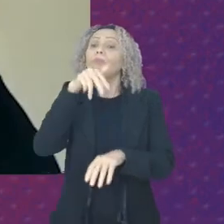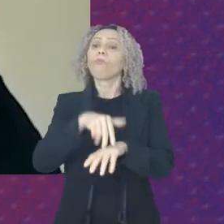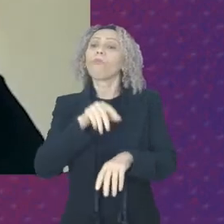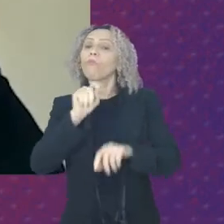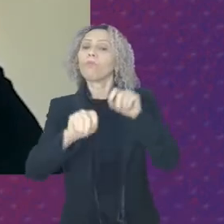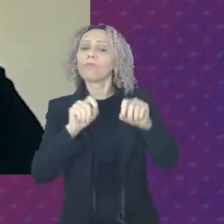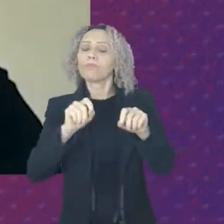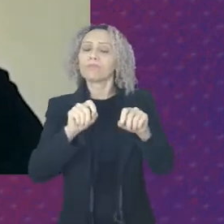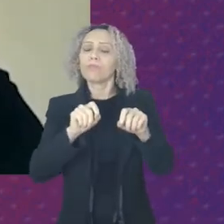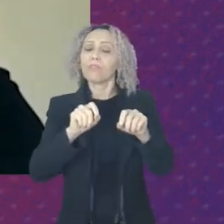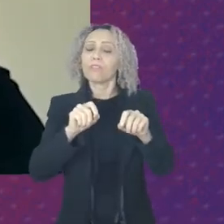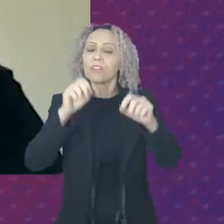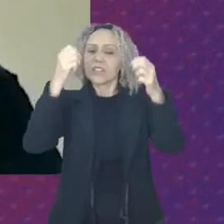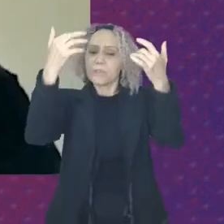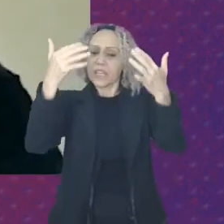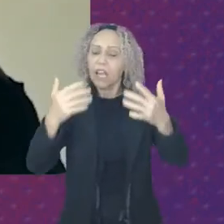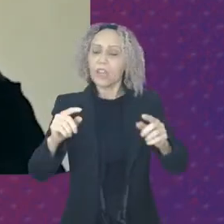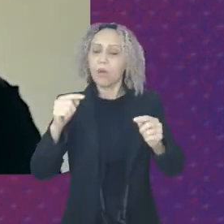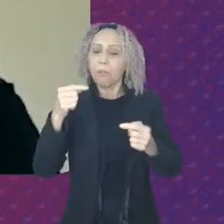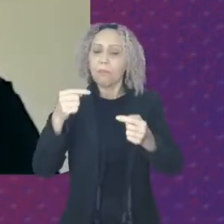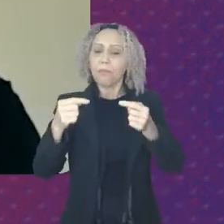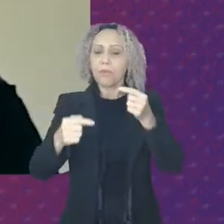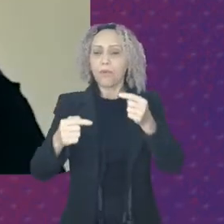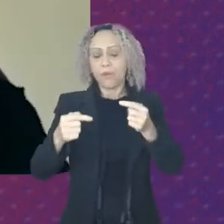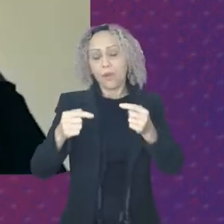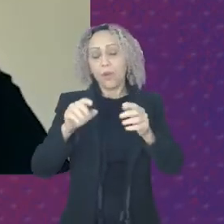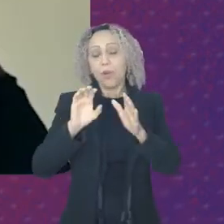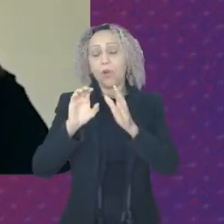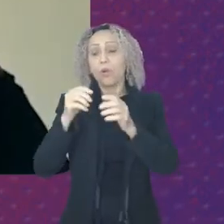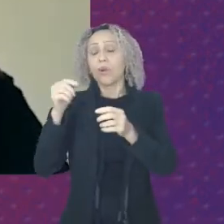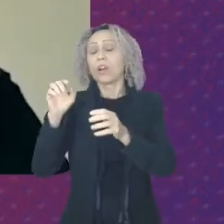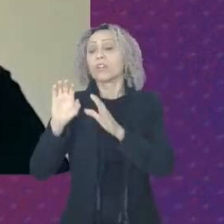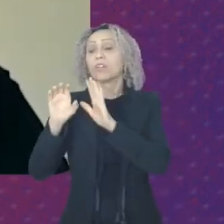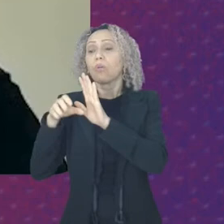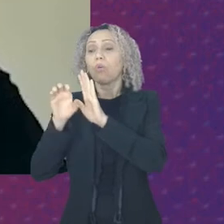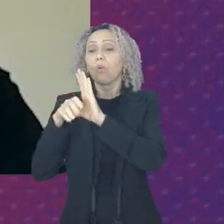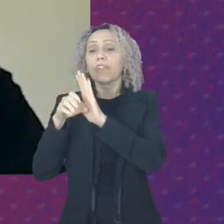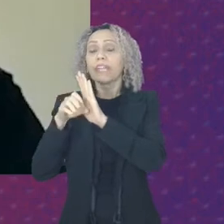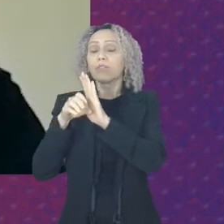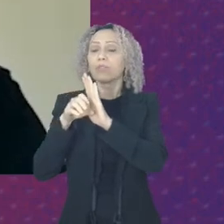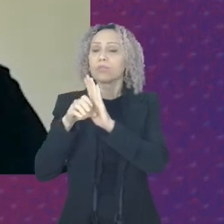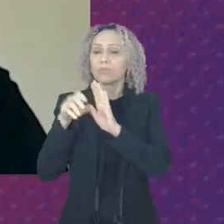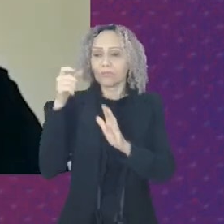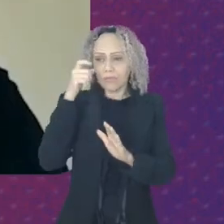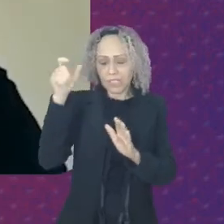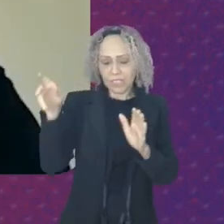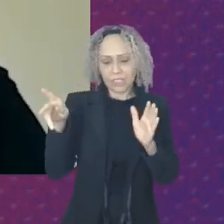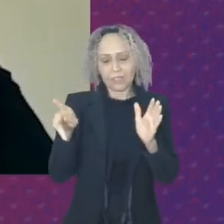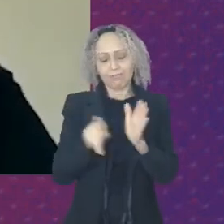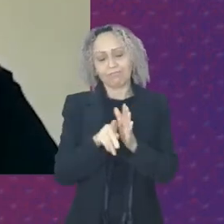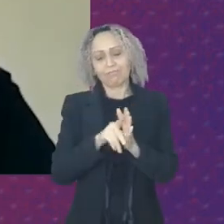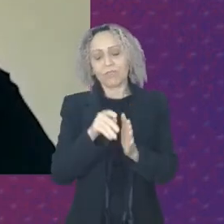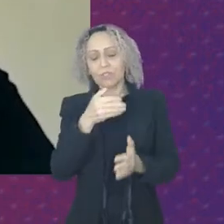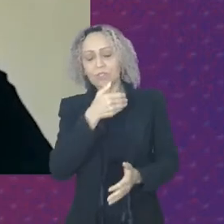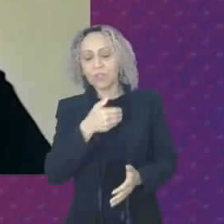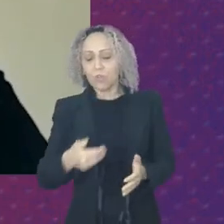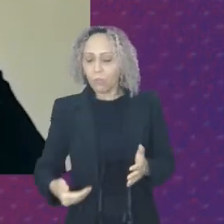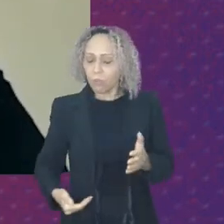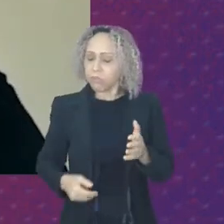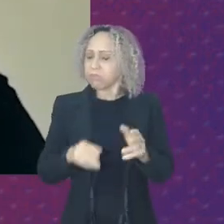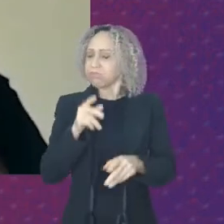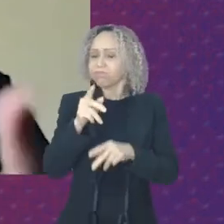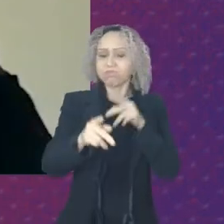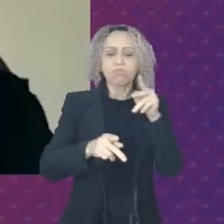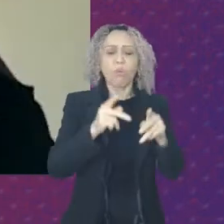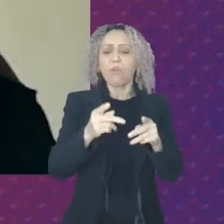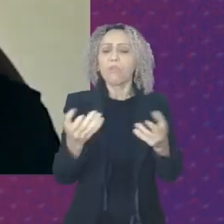de interesse público. O que é o conteúdo político de interesse público? É o conteúdo que você sobe nas suas redes, que